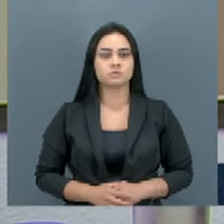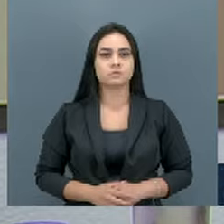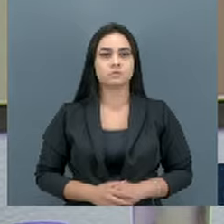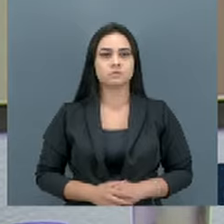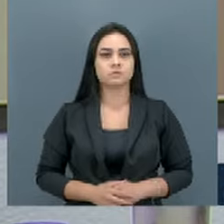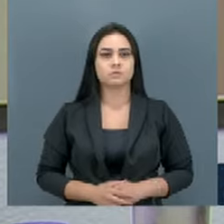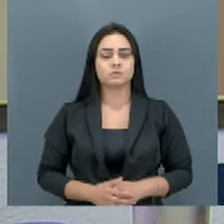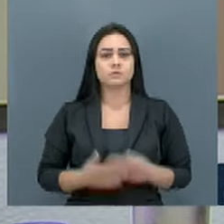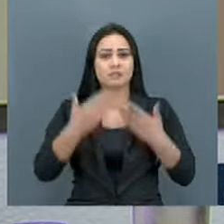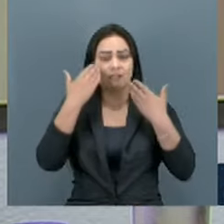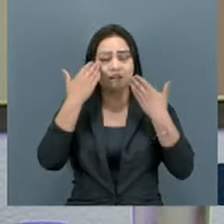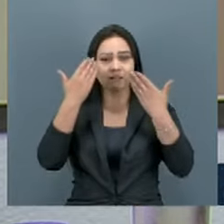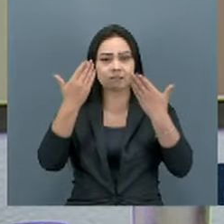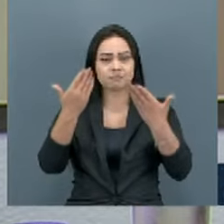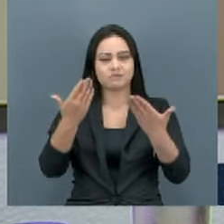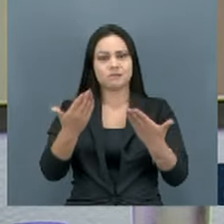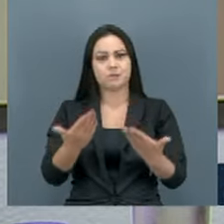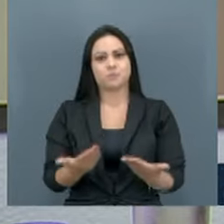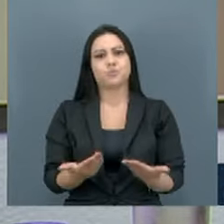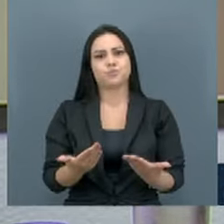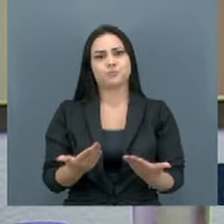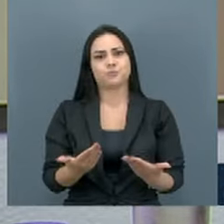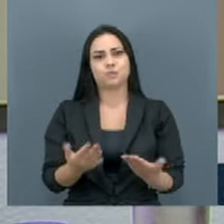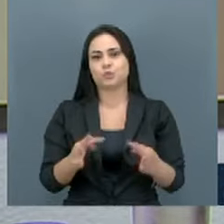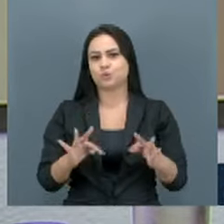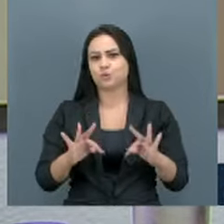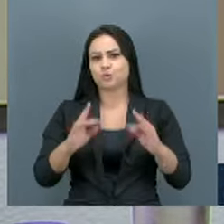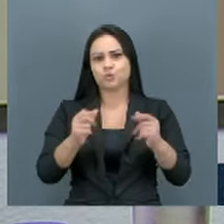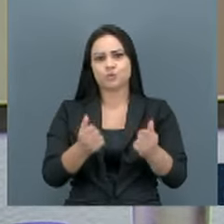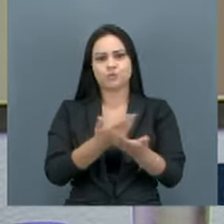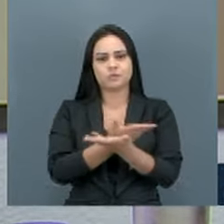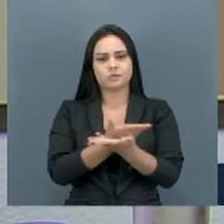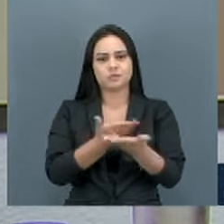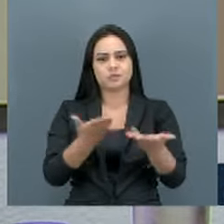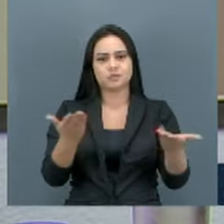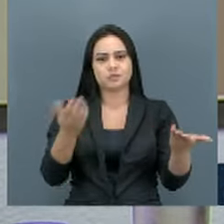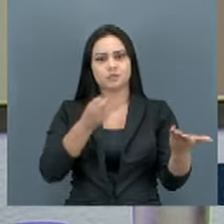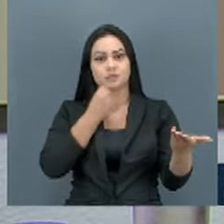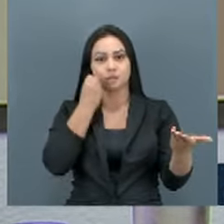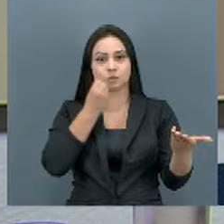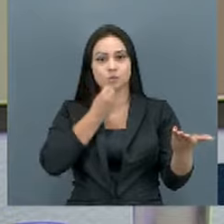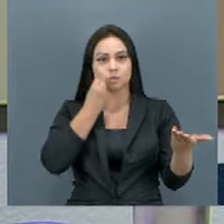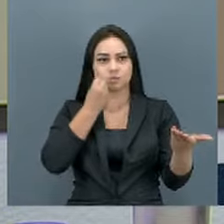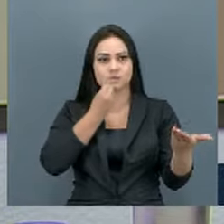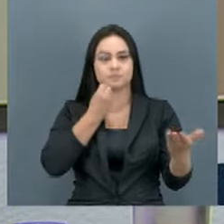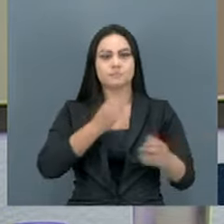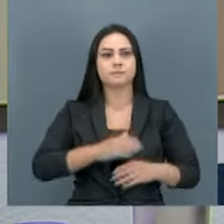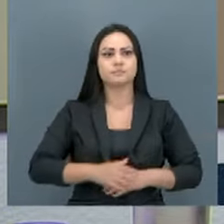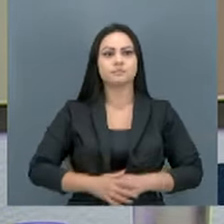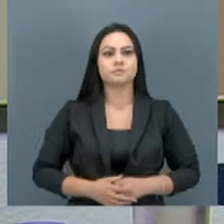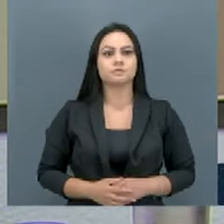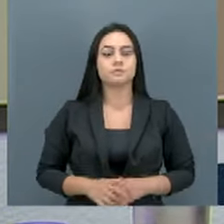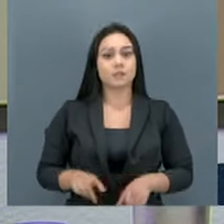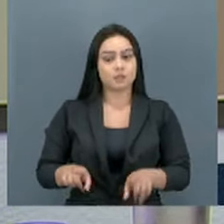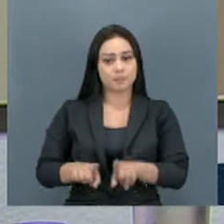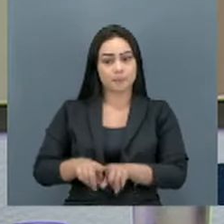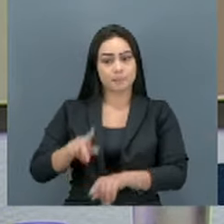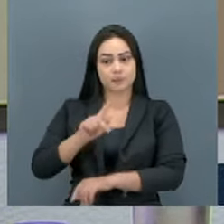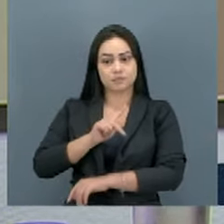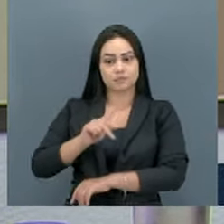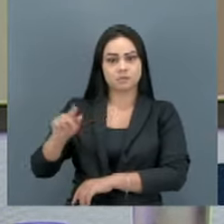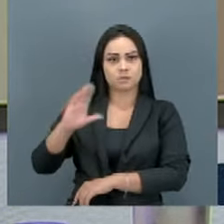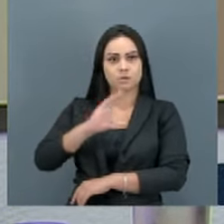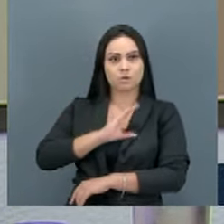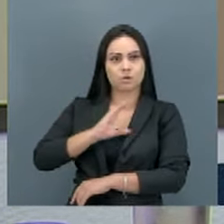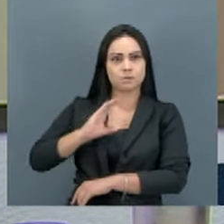Então eu agradeço aos senhores senadores e ao presidente da